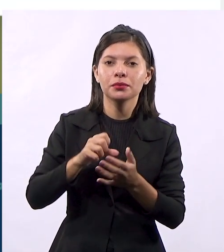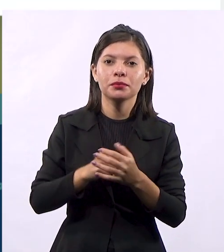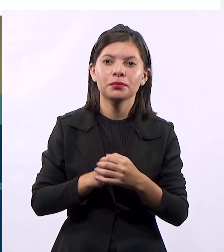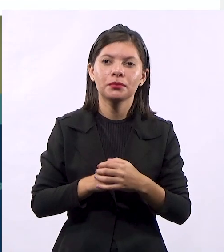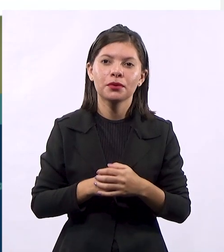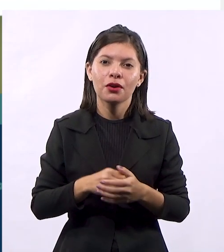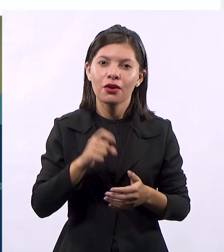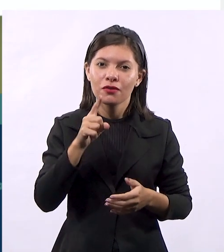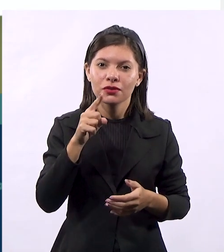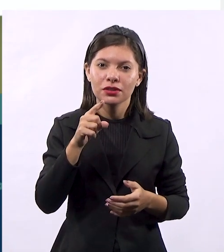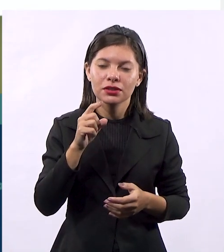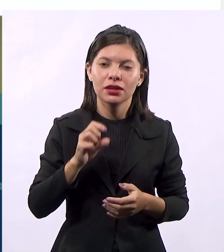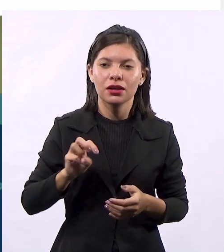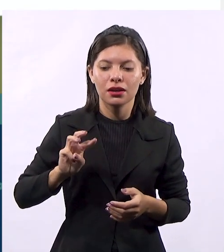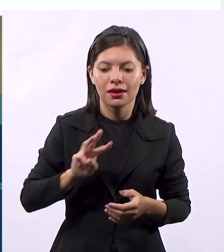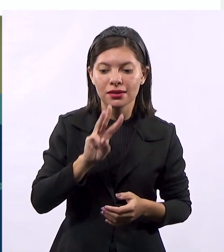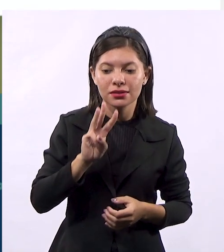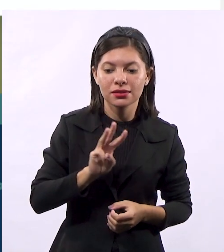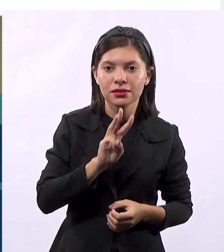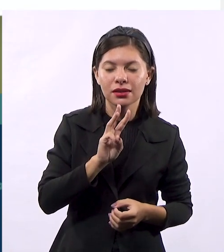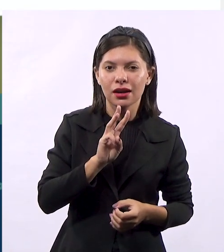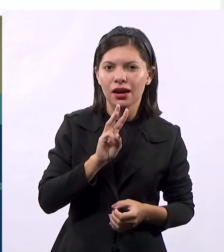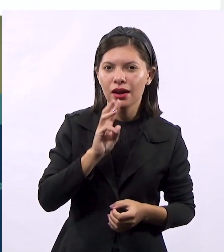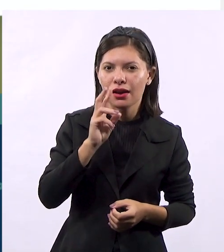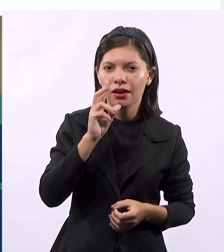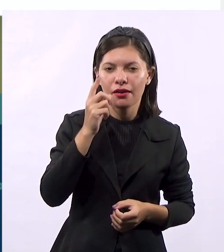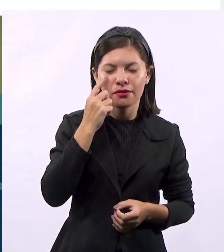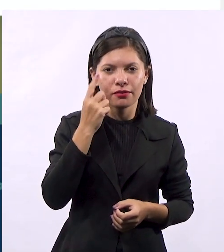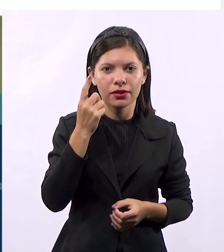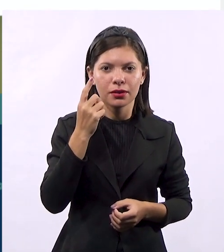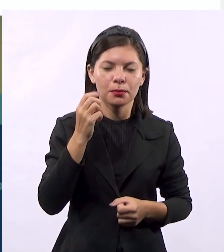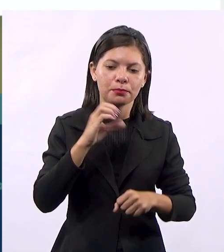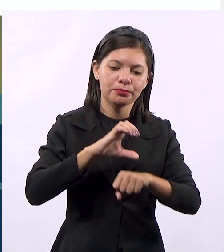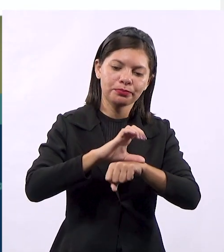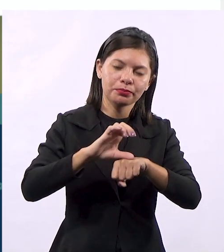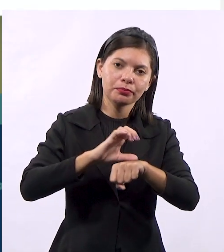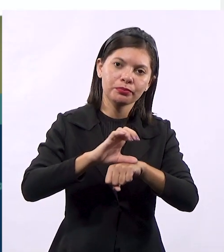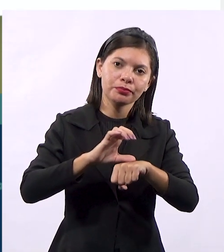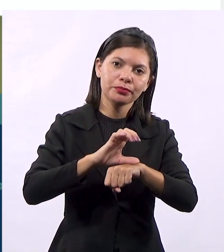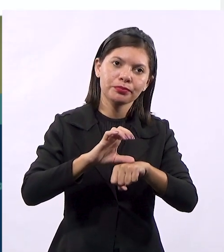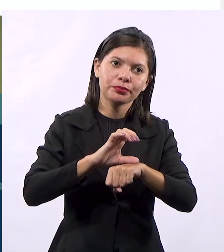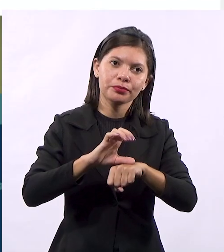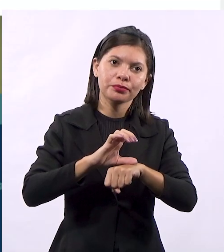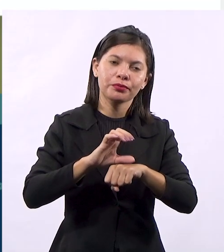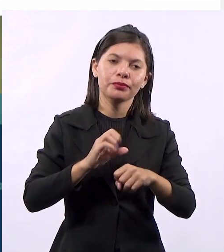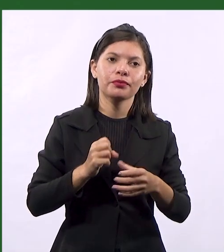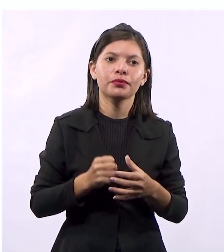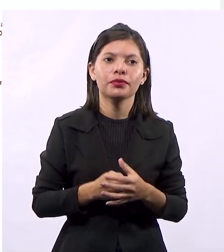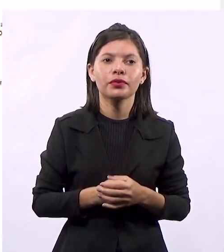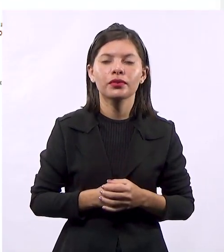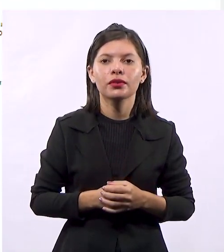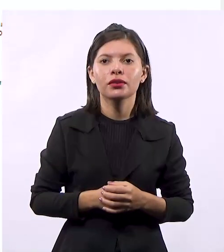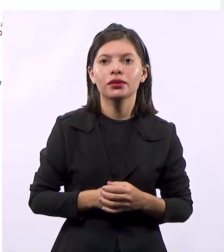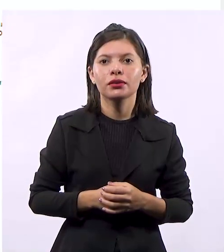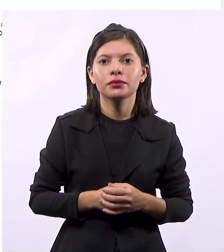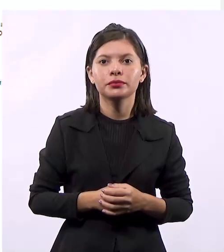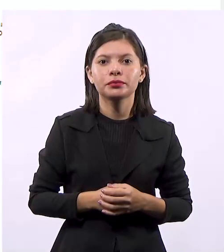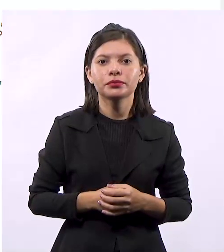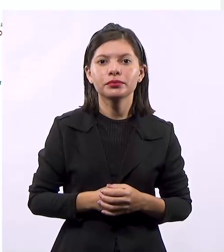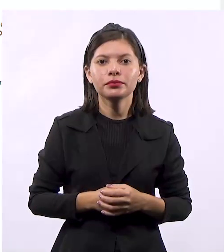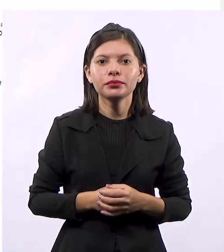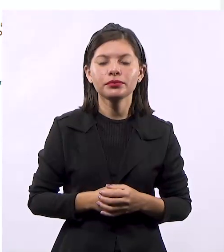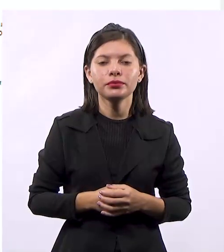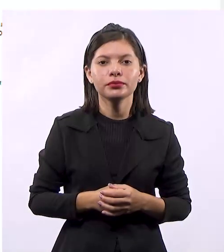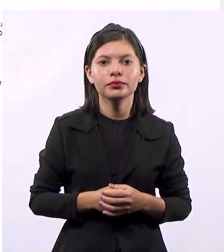princípios básicos de como o ensino será ministrado. E por isso eu convido você a acessar lá